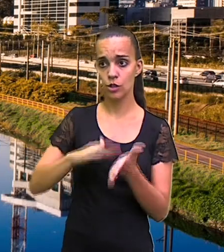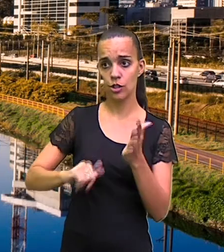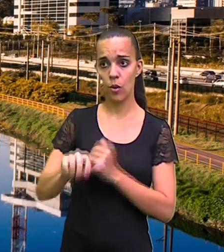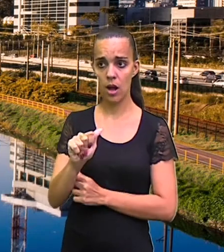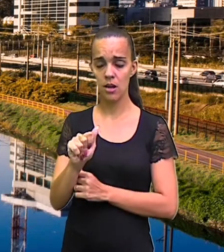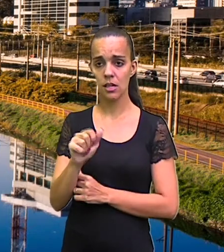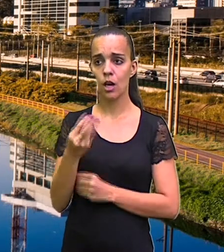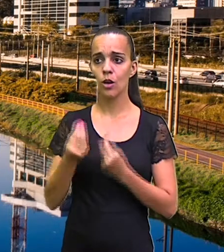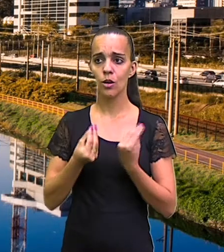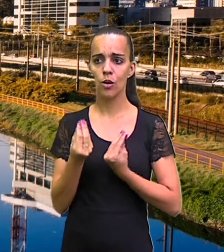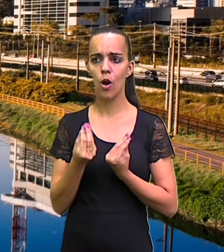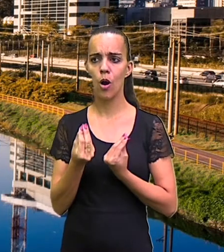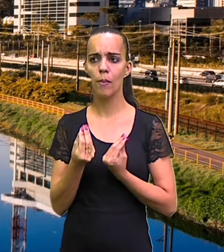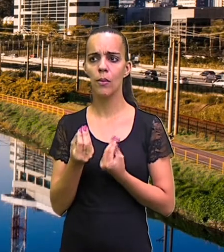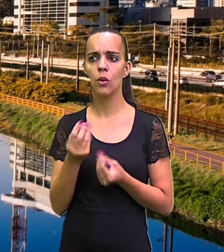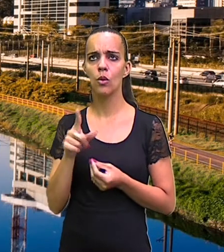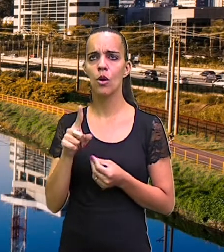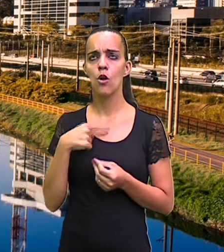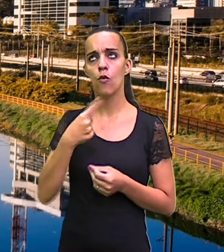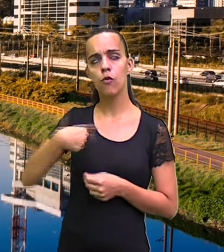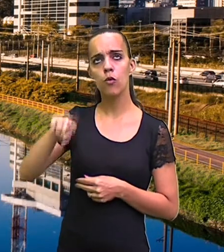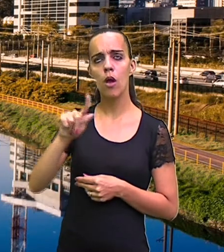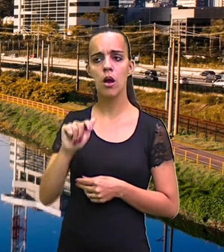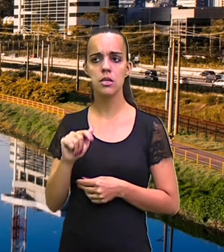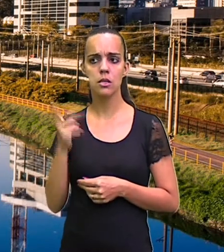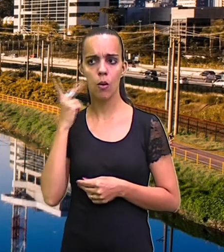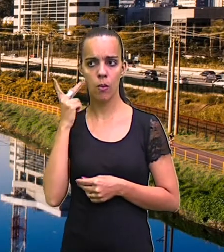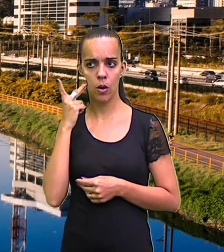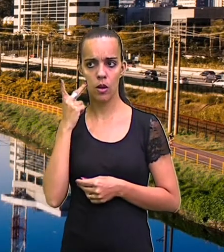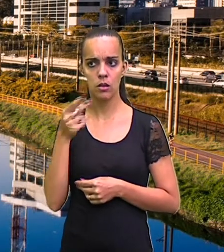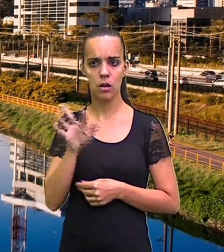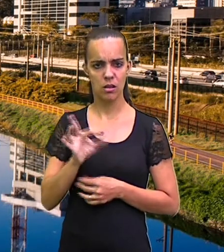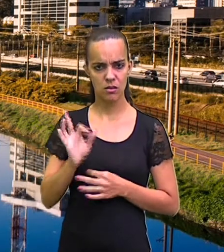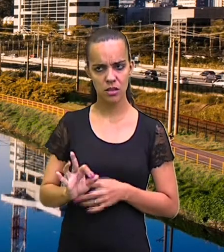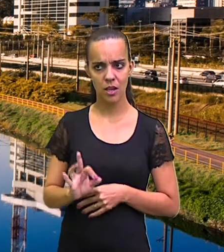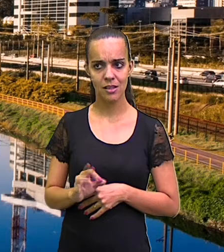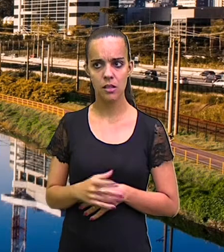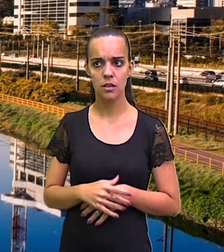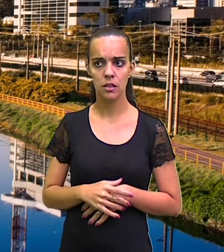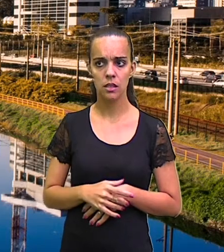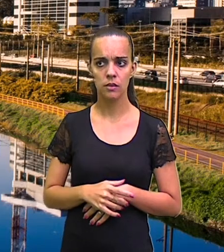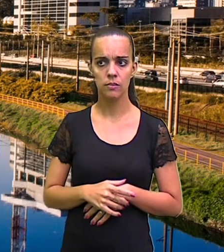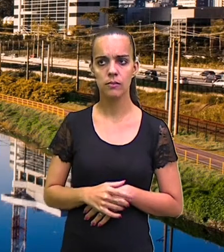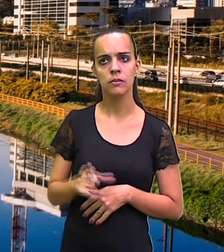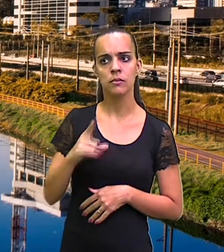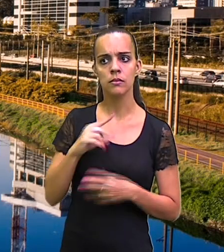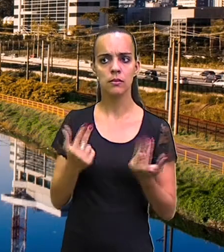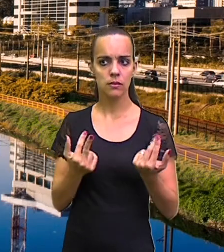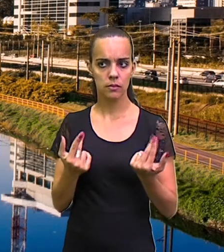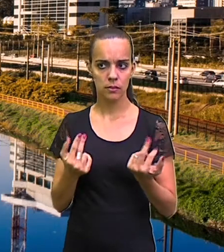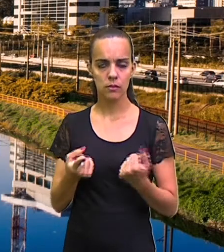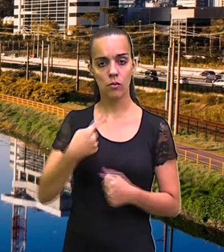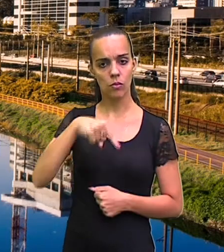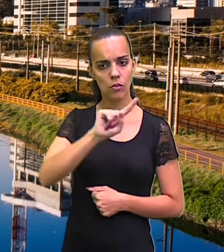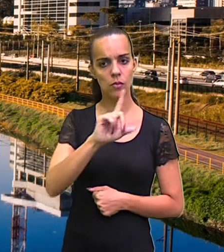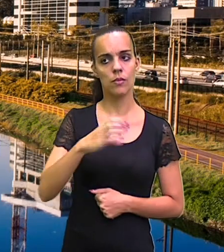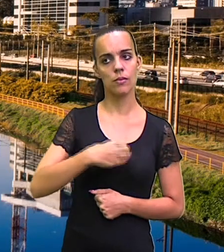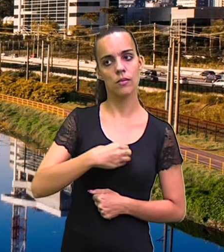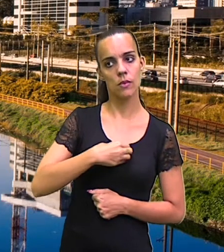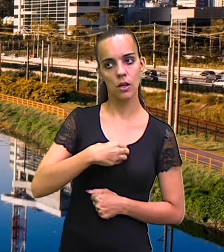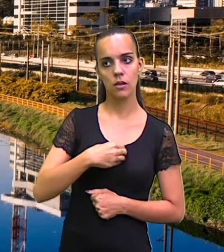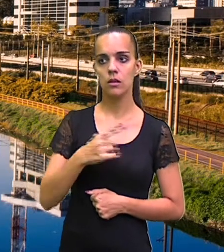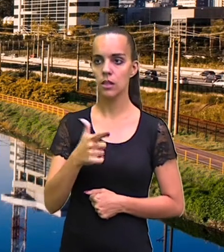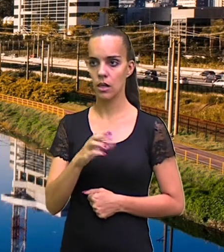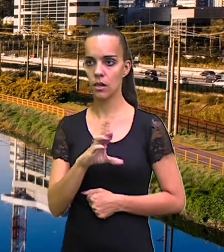não tem o A, fui a São Paulo, é sem crase, tá certo, pessoal? Então, não é o mesmo caso de fui à Bahia. Fui à Bahia,